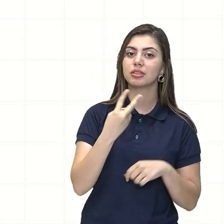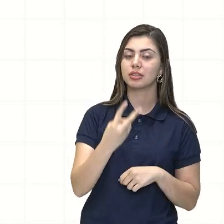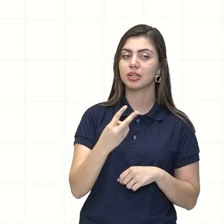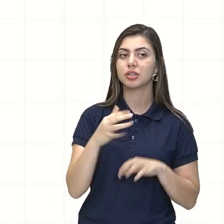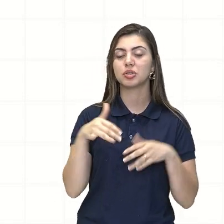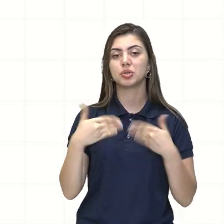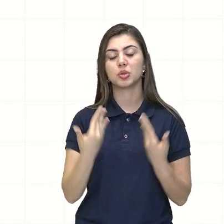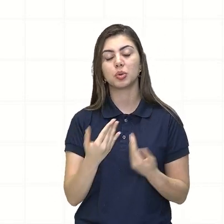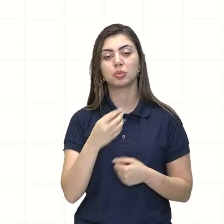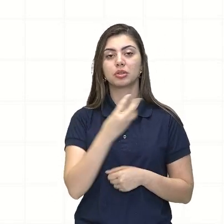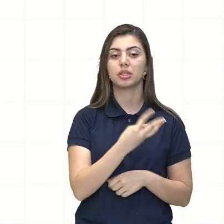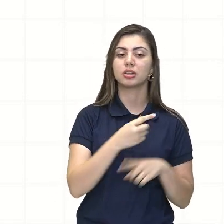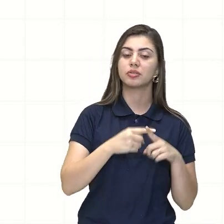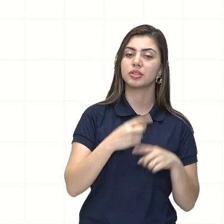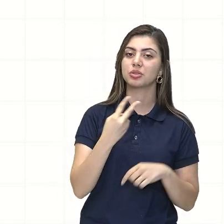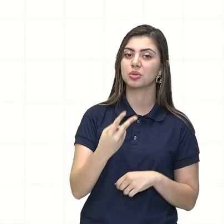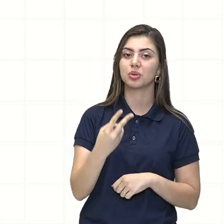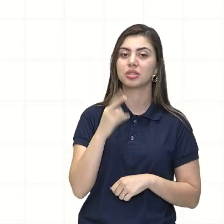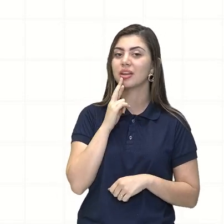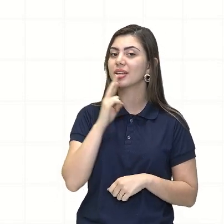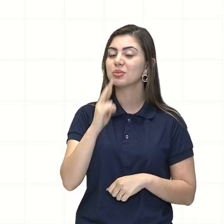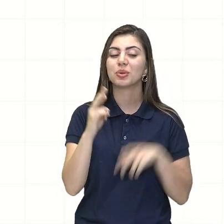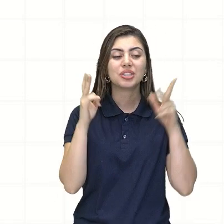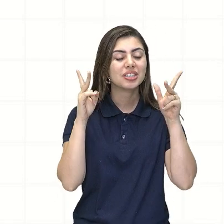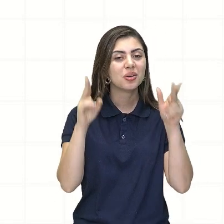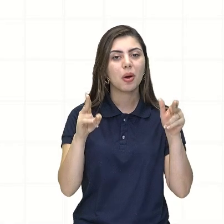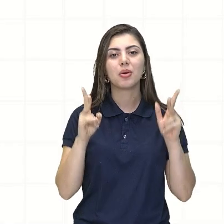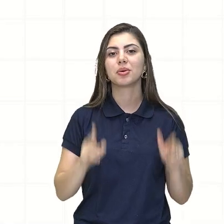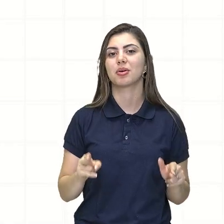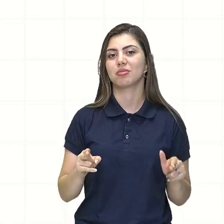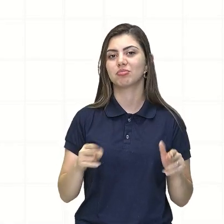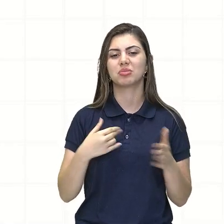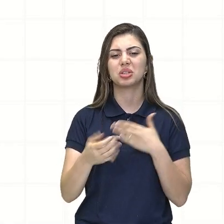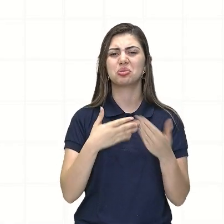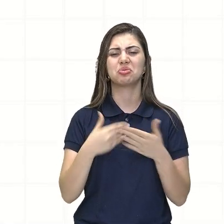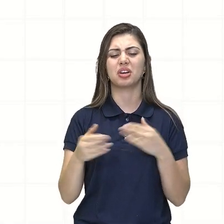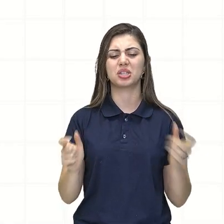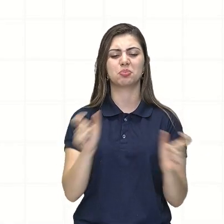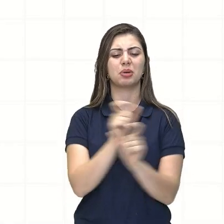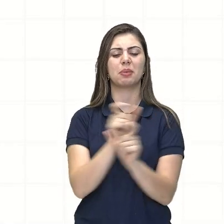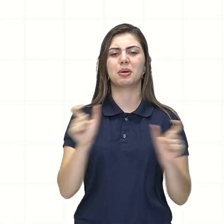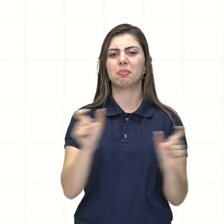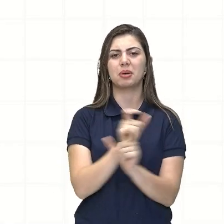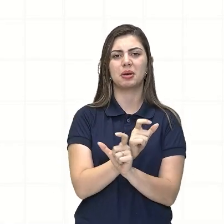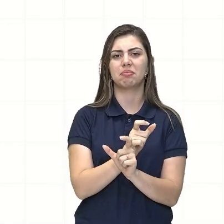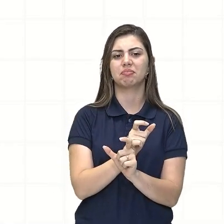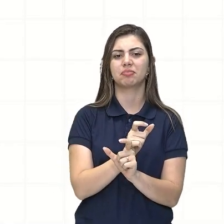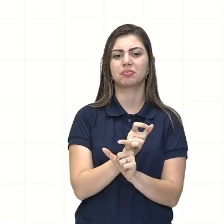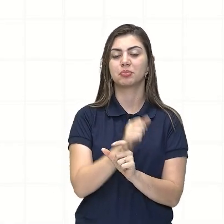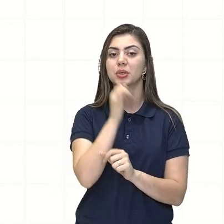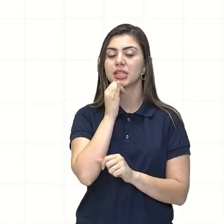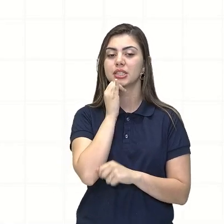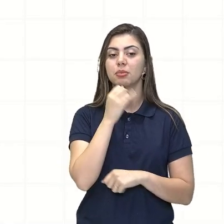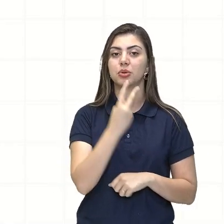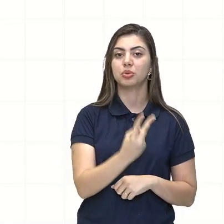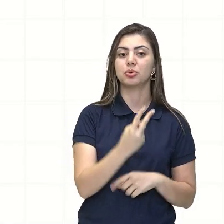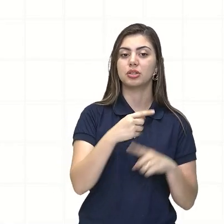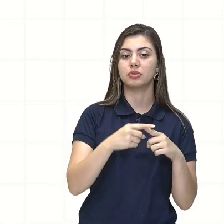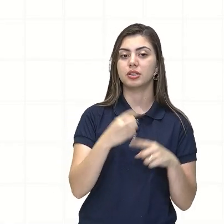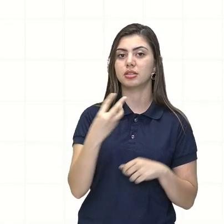vezes 2 é a mesma coisa. Tá? 2 vezes